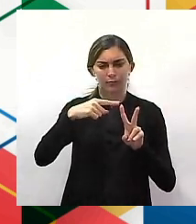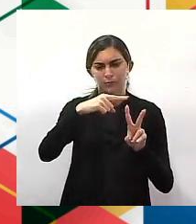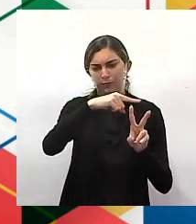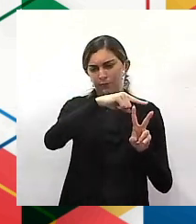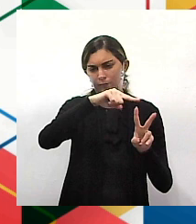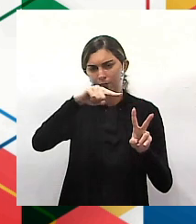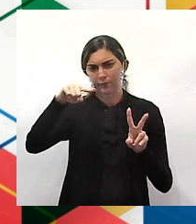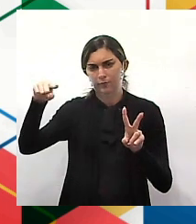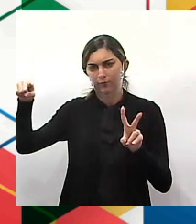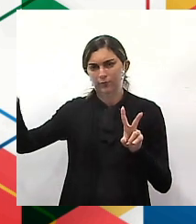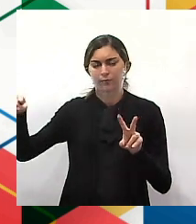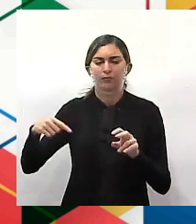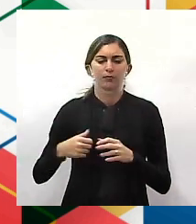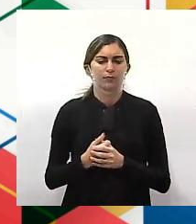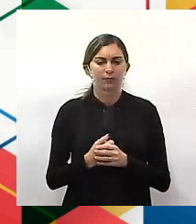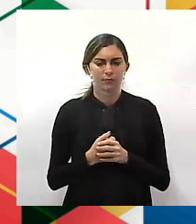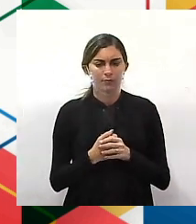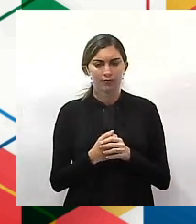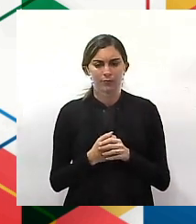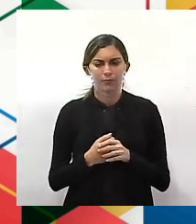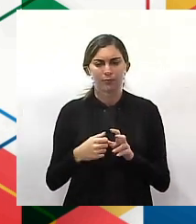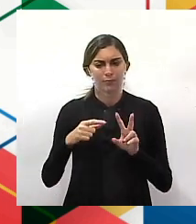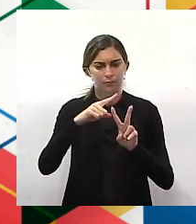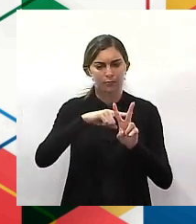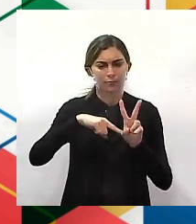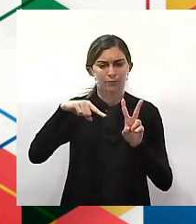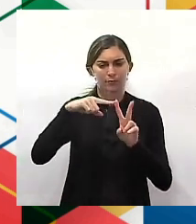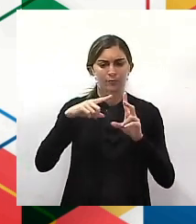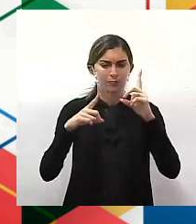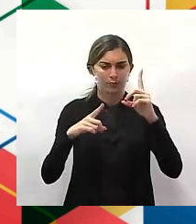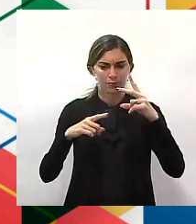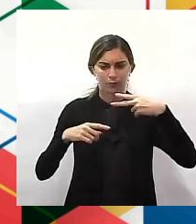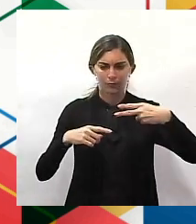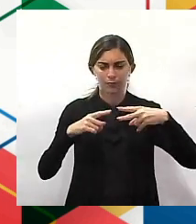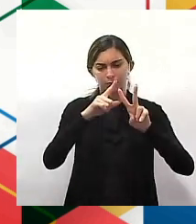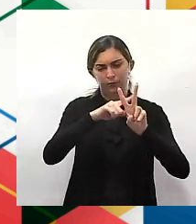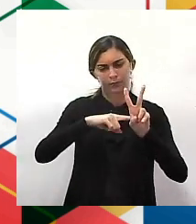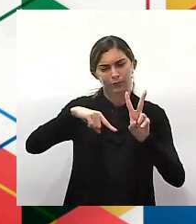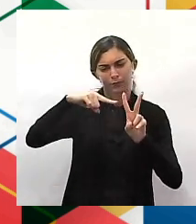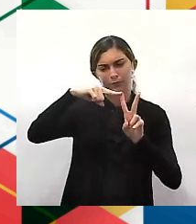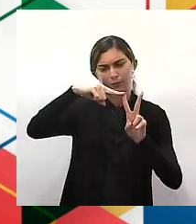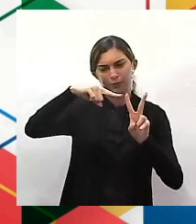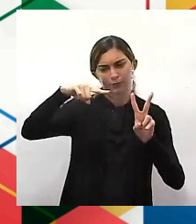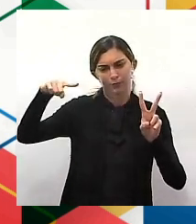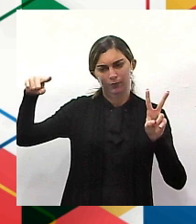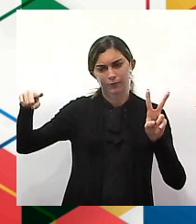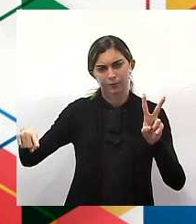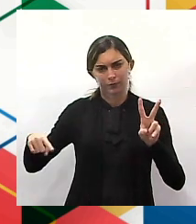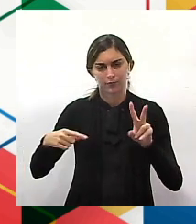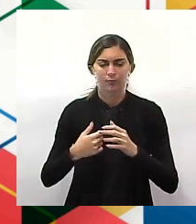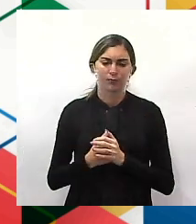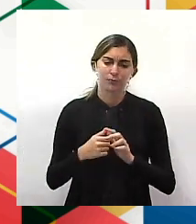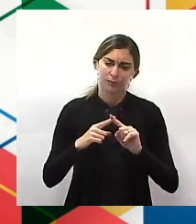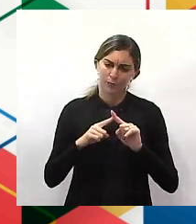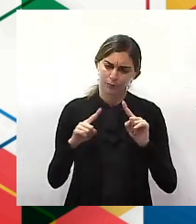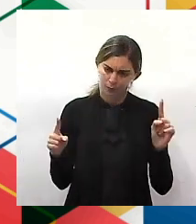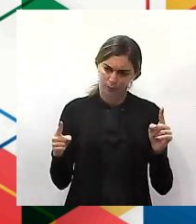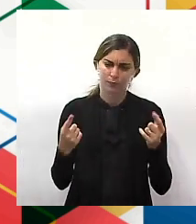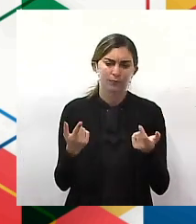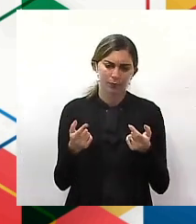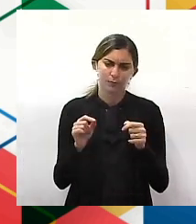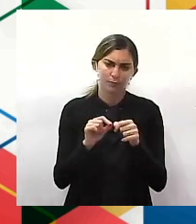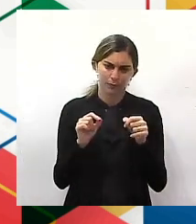raiz nisso tudo aqui. Então fica a raiz quadrada desse negoção aí bem grandão. Mas lembrando que isso